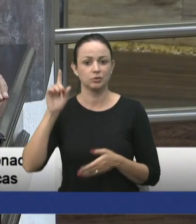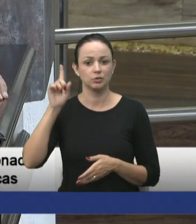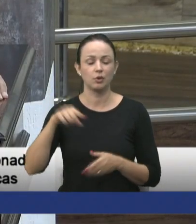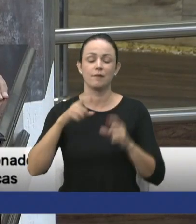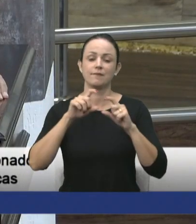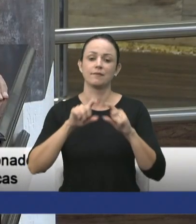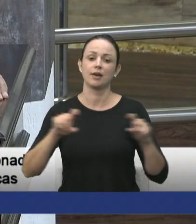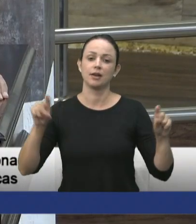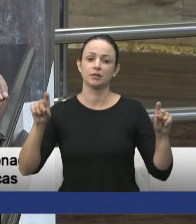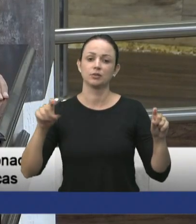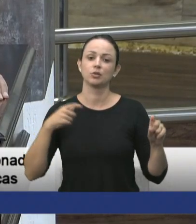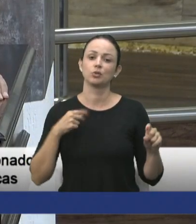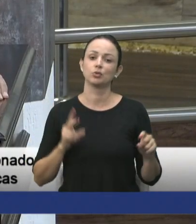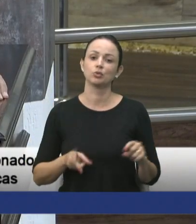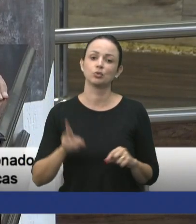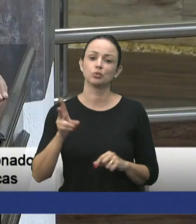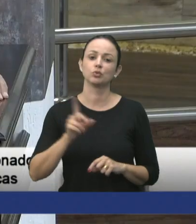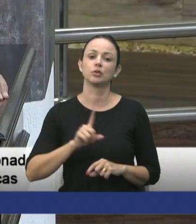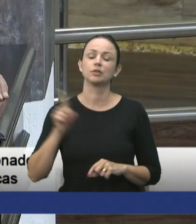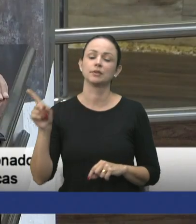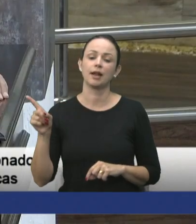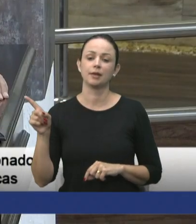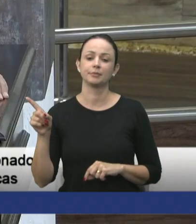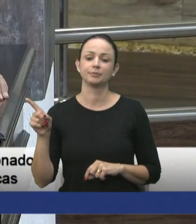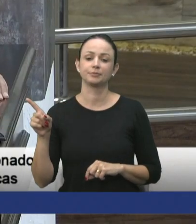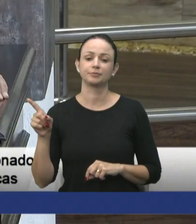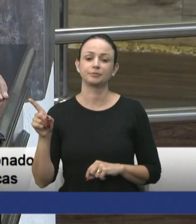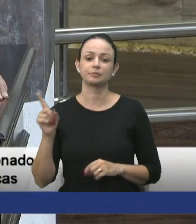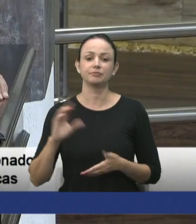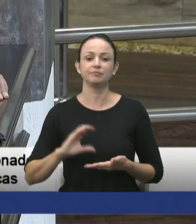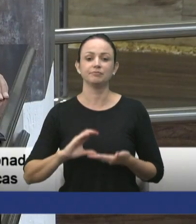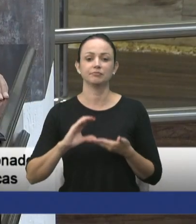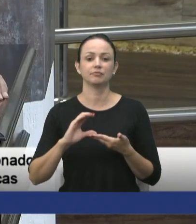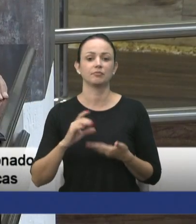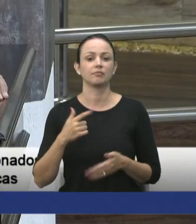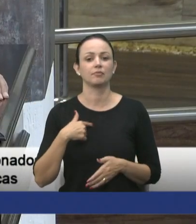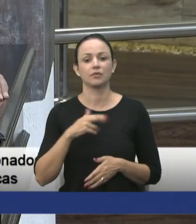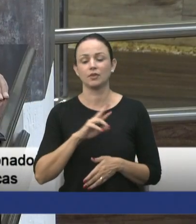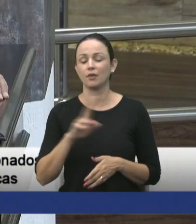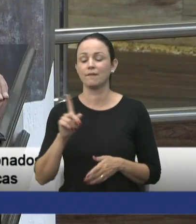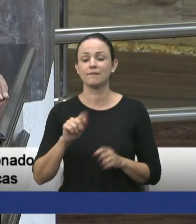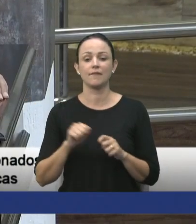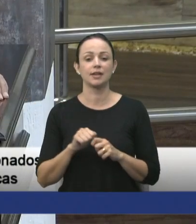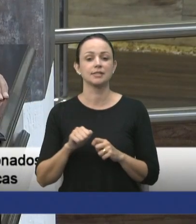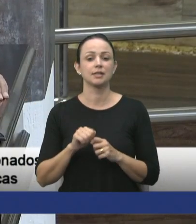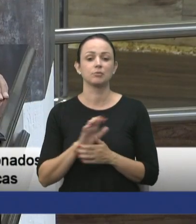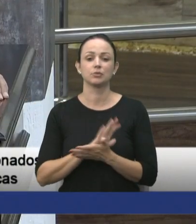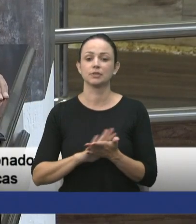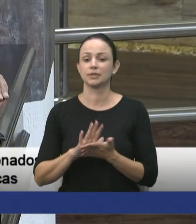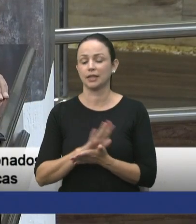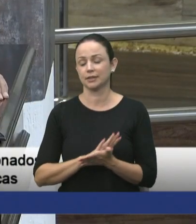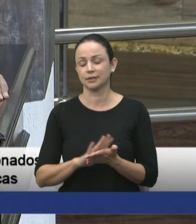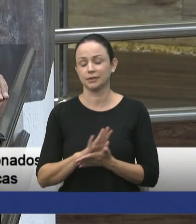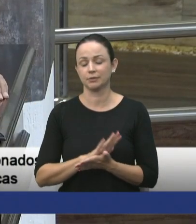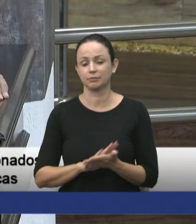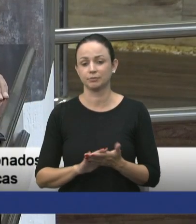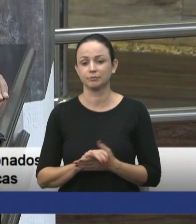frase que eu sempre uso lá no conselho: nós não fazemos de forma alguma